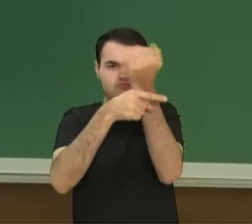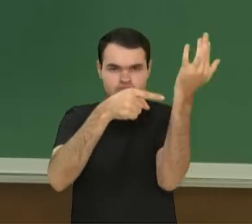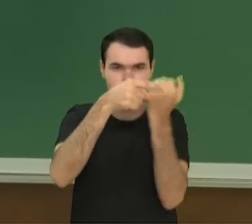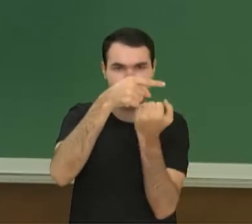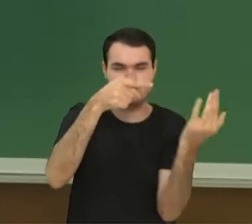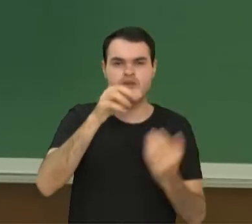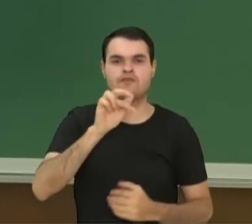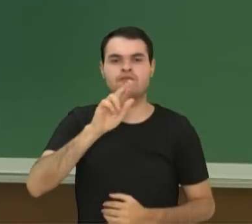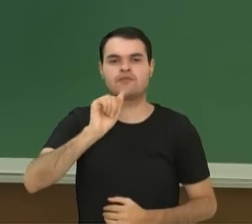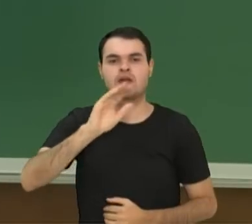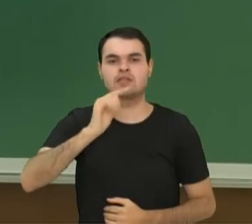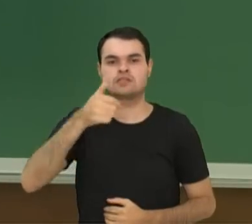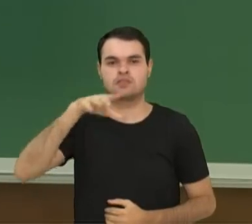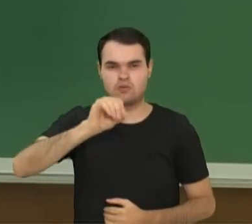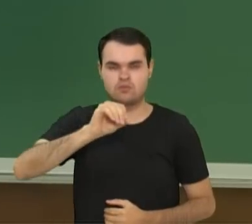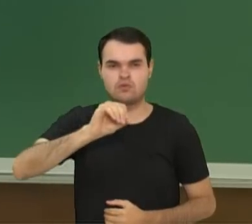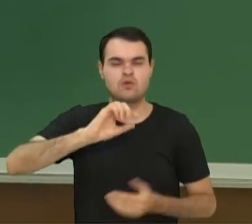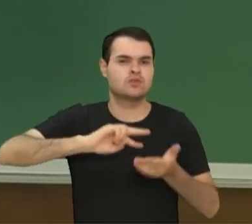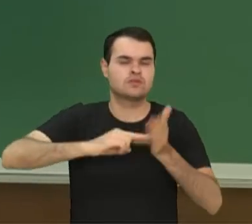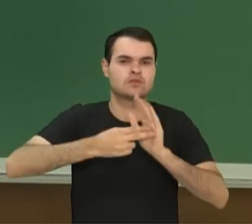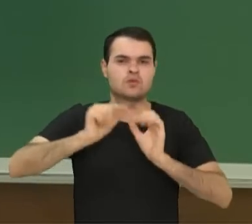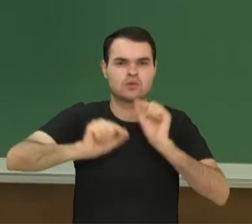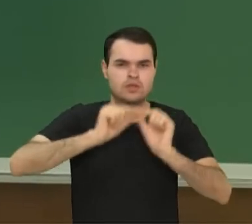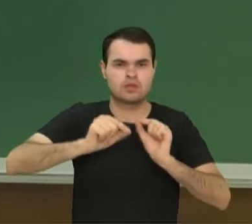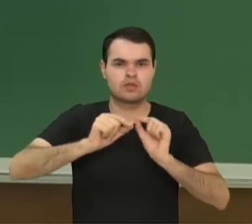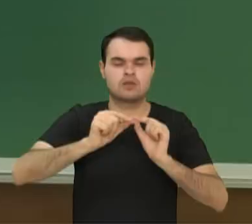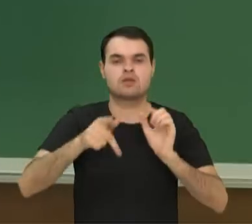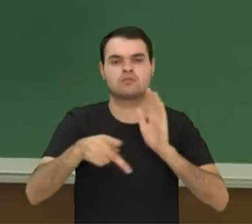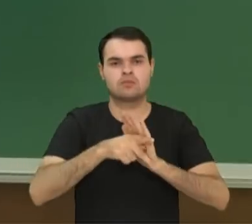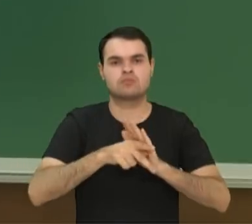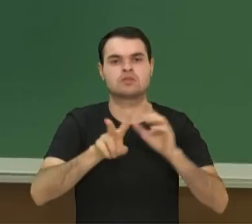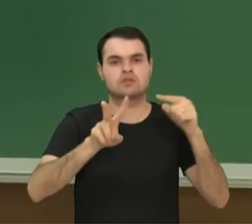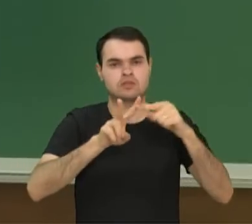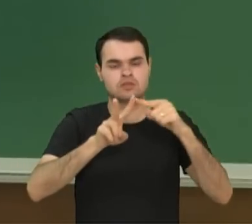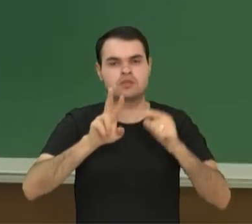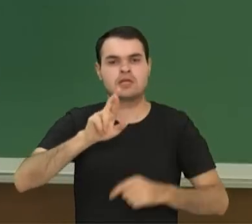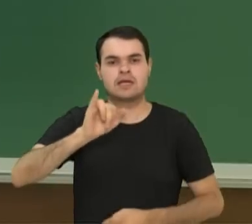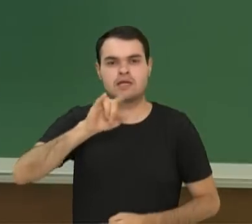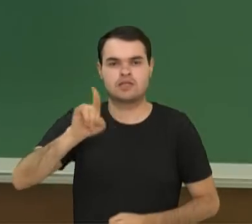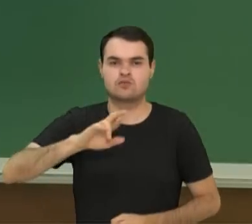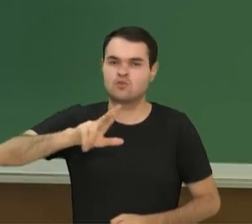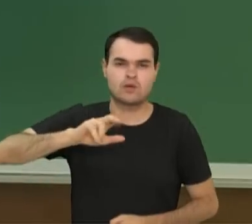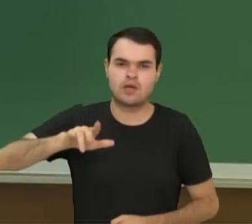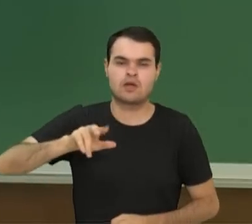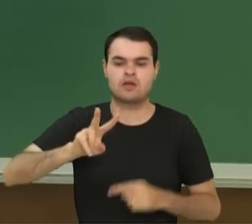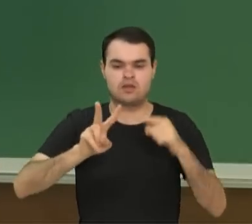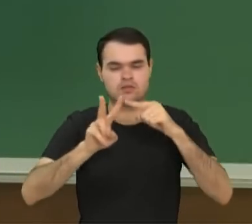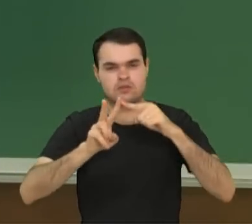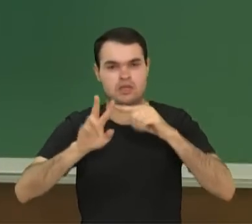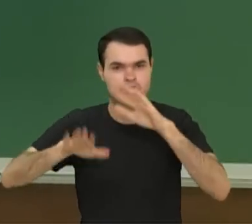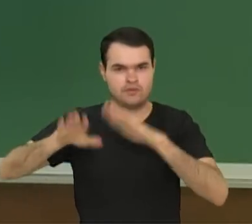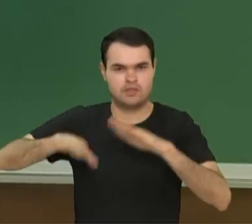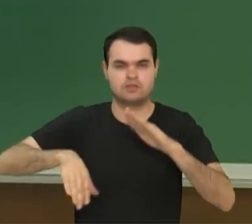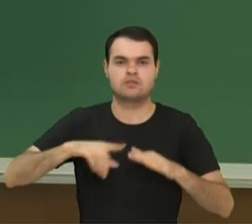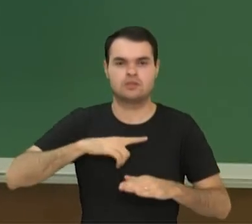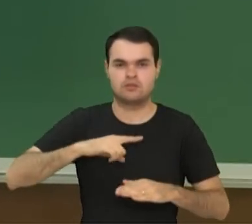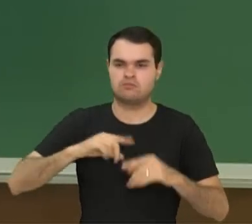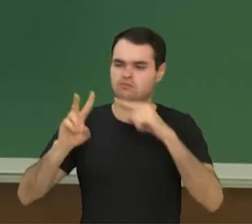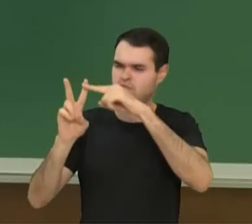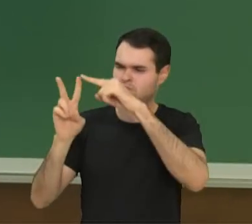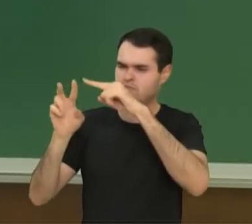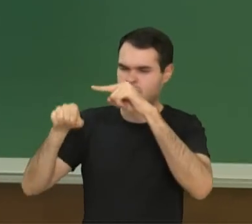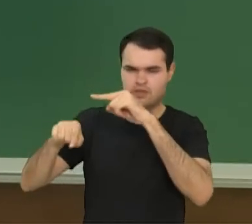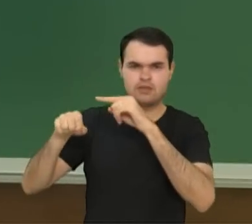significa isso? Significa uma raiz, tá? Não somente raiz quadrada, porque a gente sempre está acostumado a aparecer